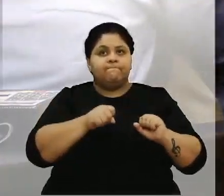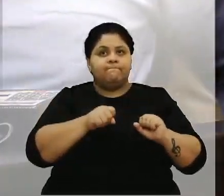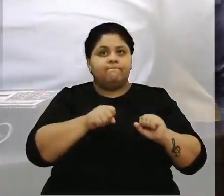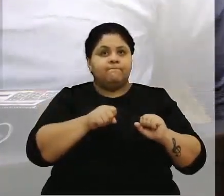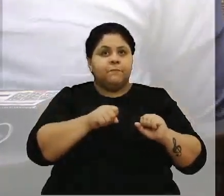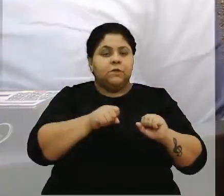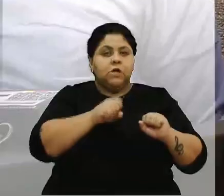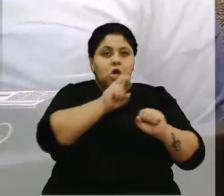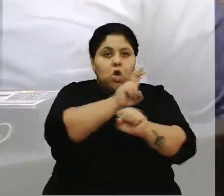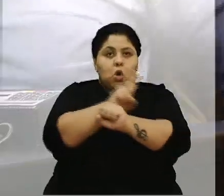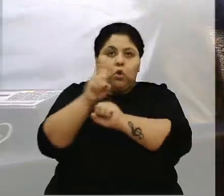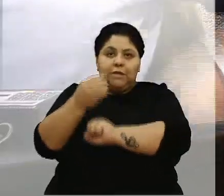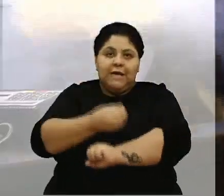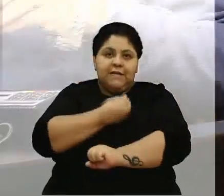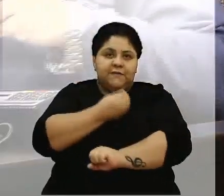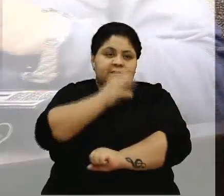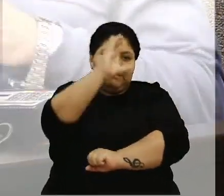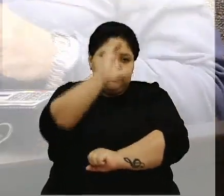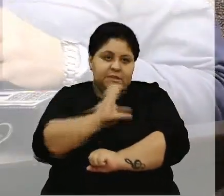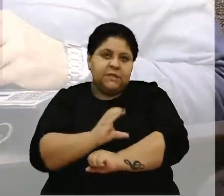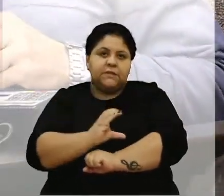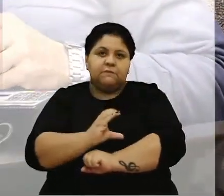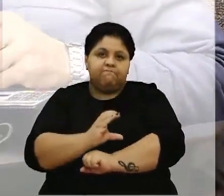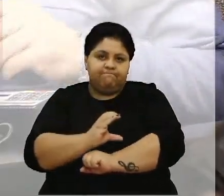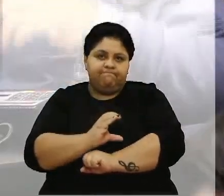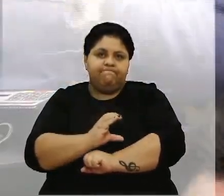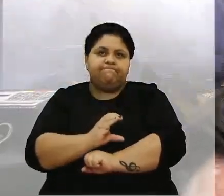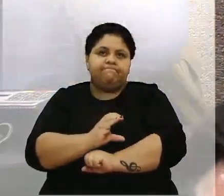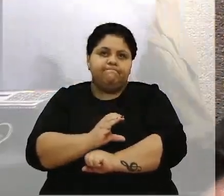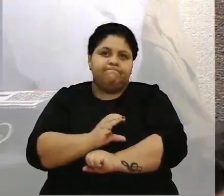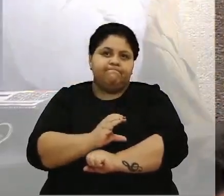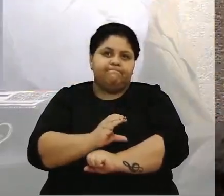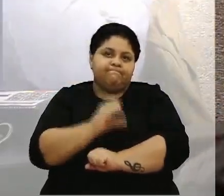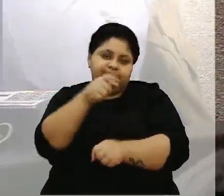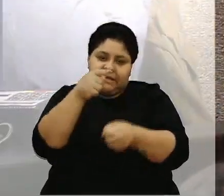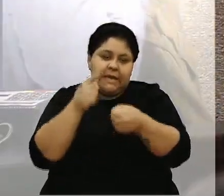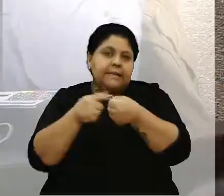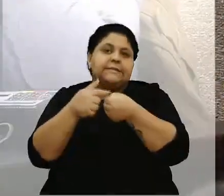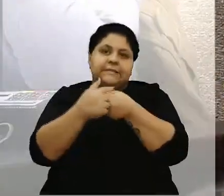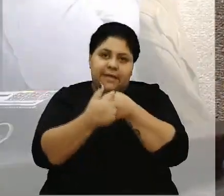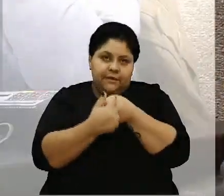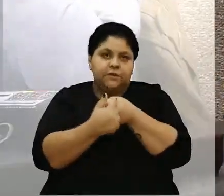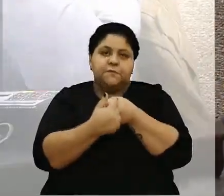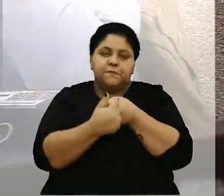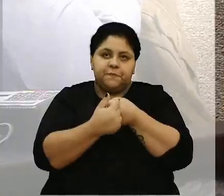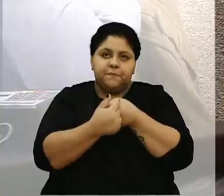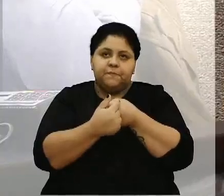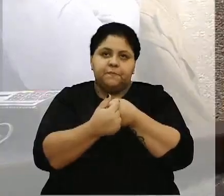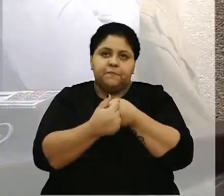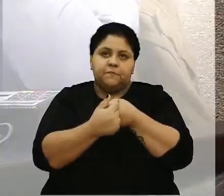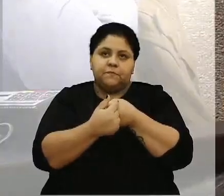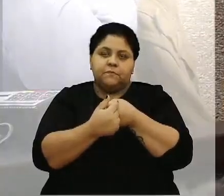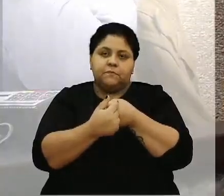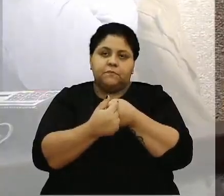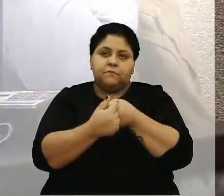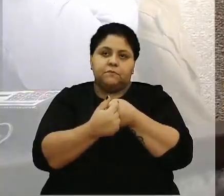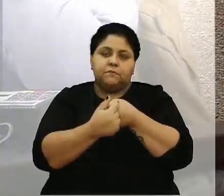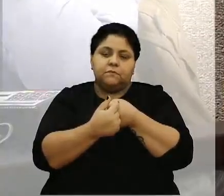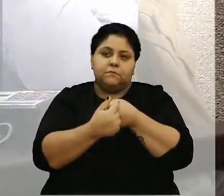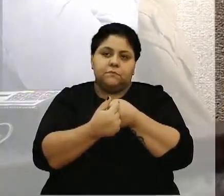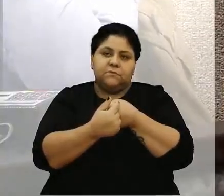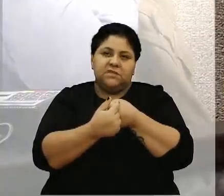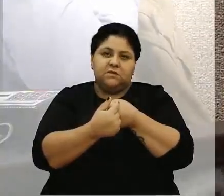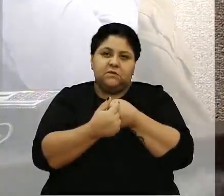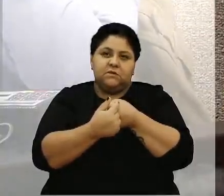vidas daqueles cidadãos que ali residiam. Para declarar o voto, em aquelas cidades que, por diversos